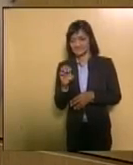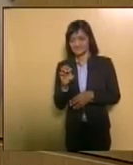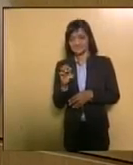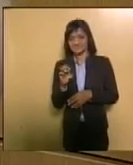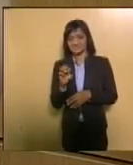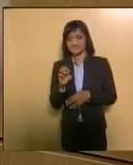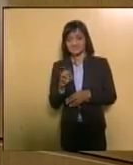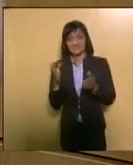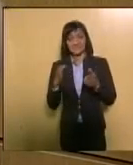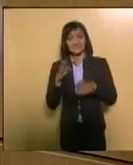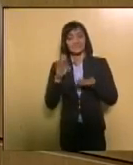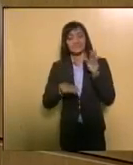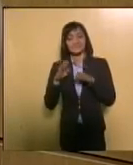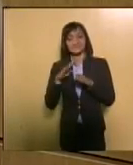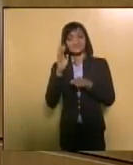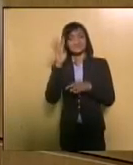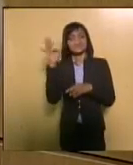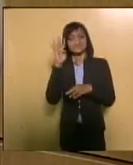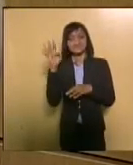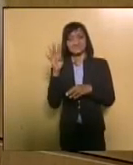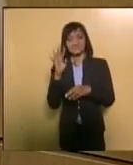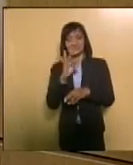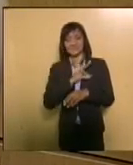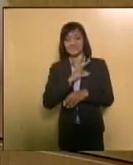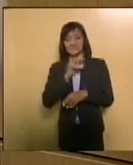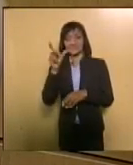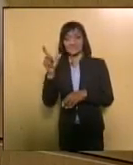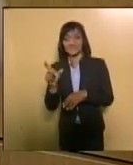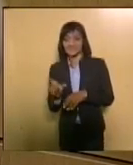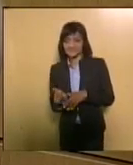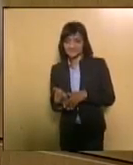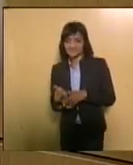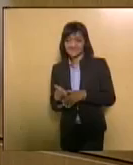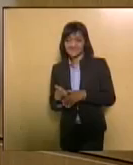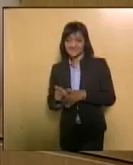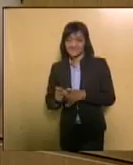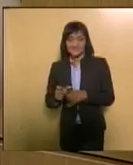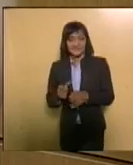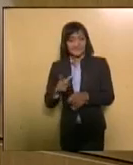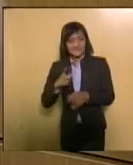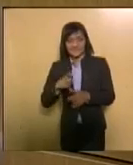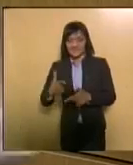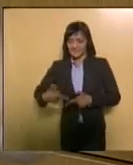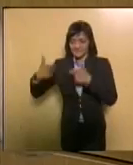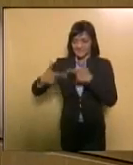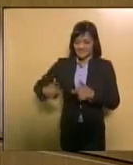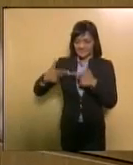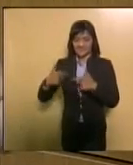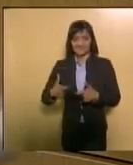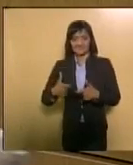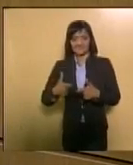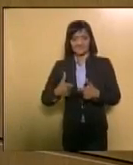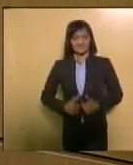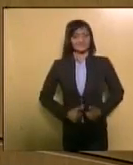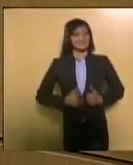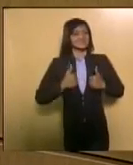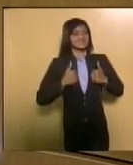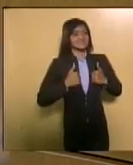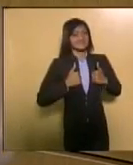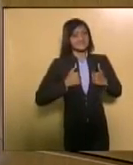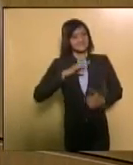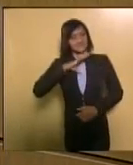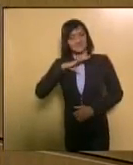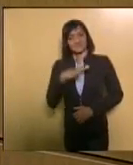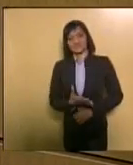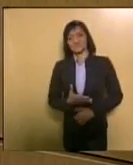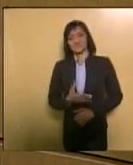Imaginário muitas vezes a ideia de que o policial é aquele cara que ele vai PR guerra guerra que ele vai combater o crime de peito aberto que ele é corajoso que ele vai